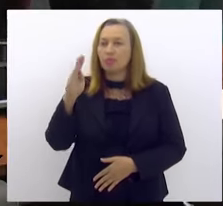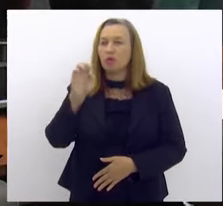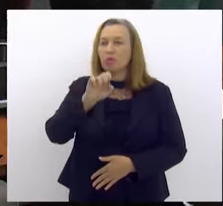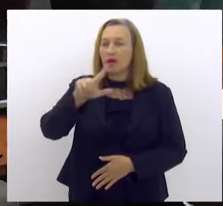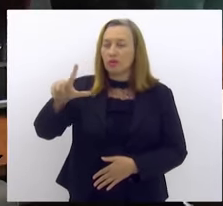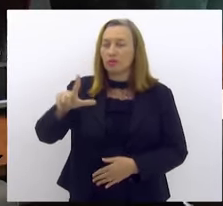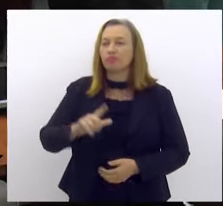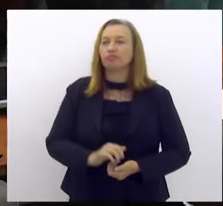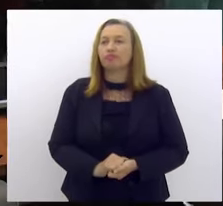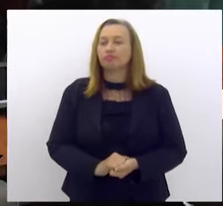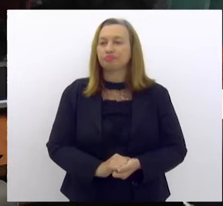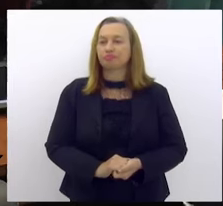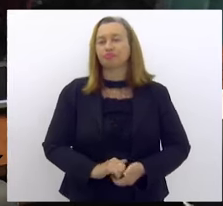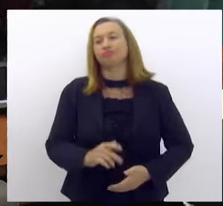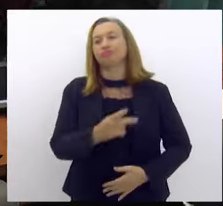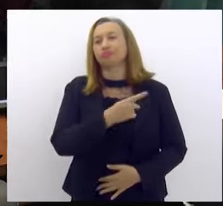Presidente,